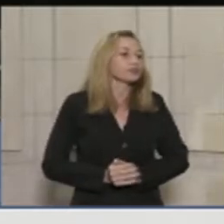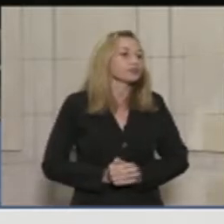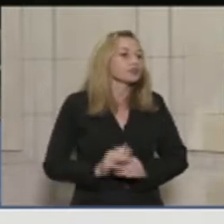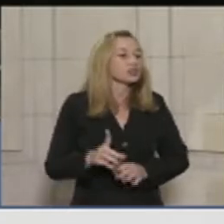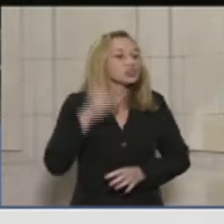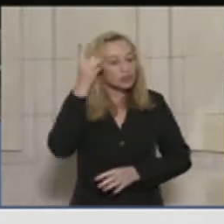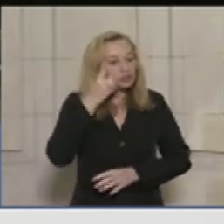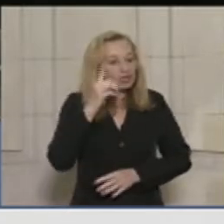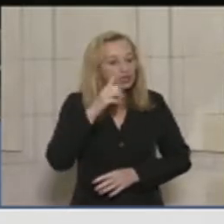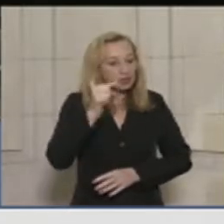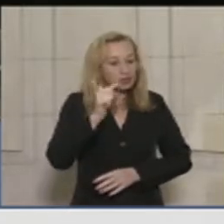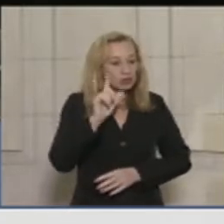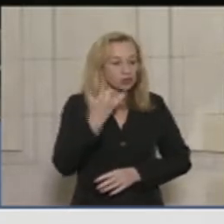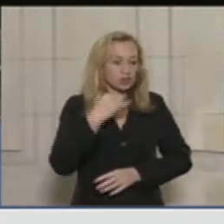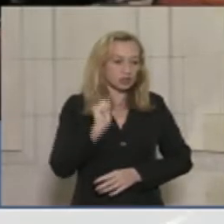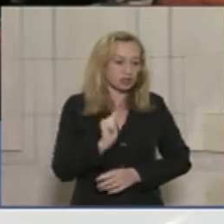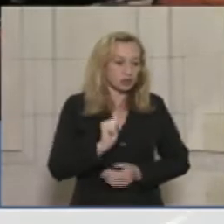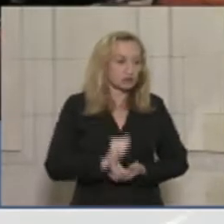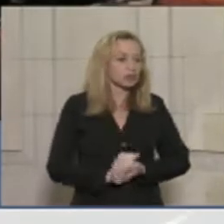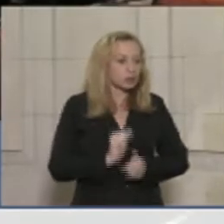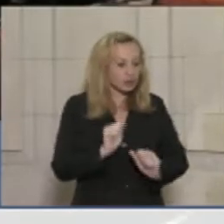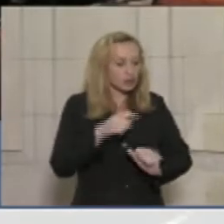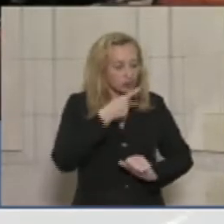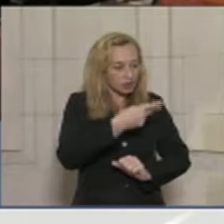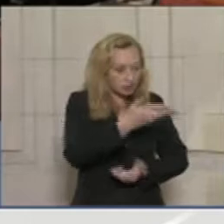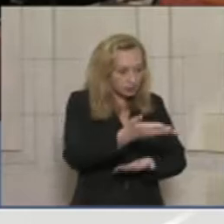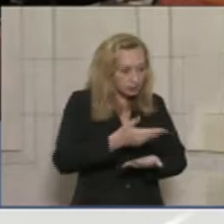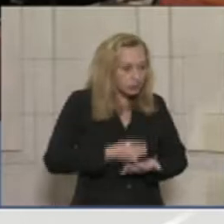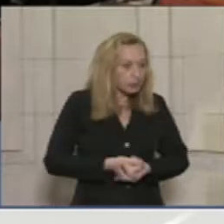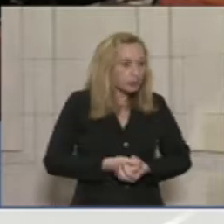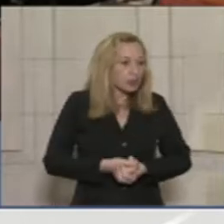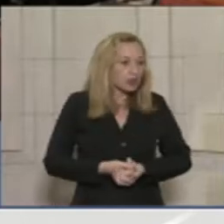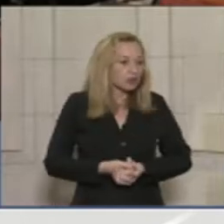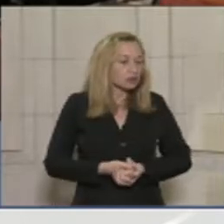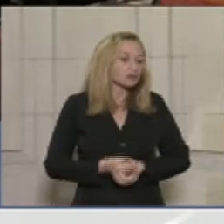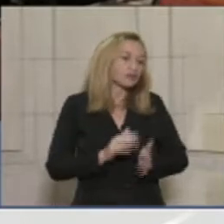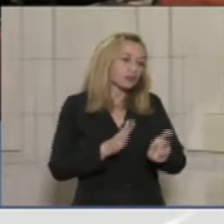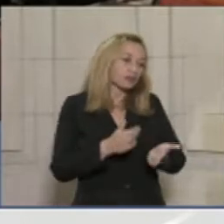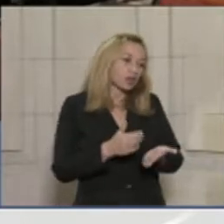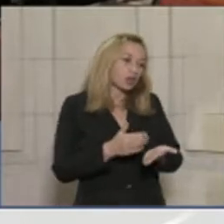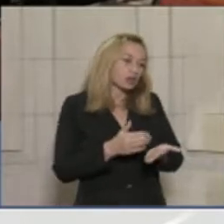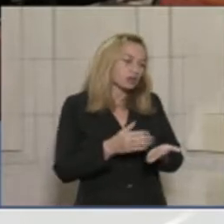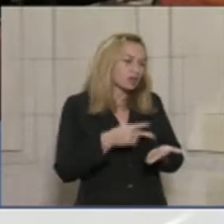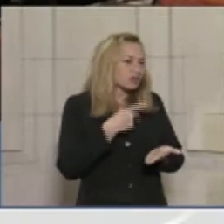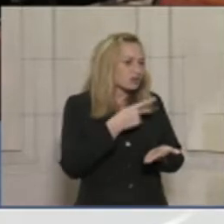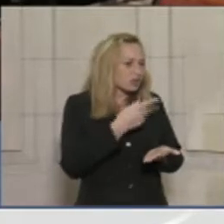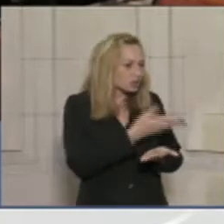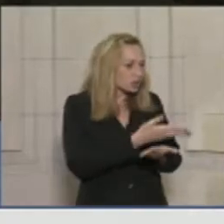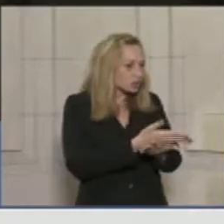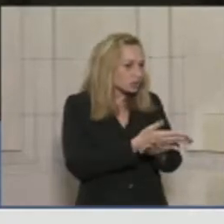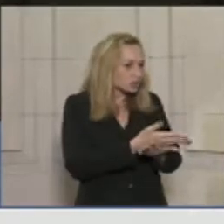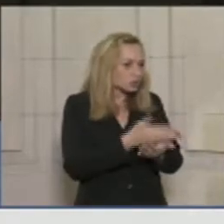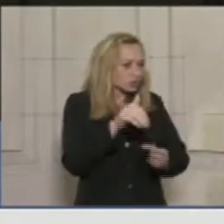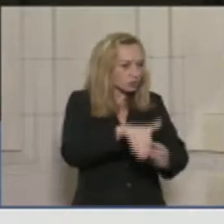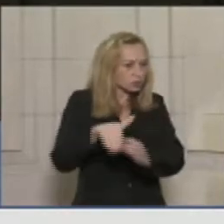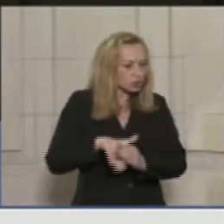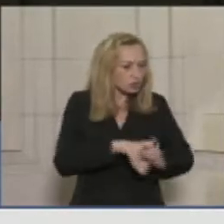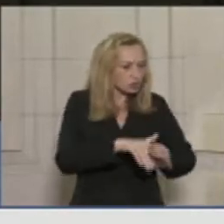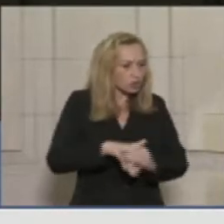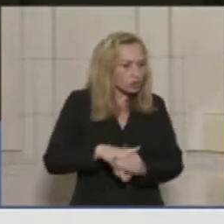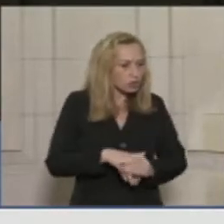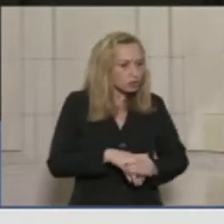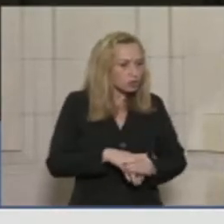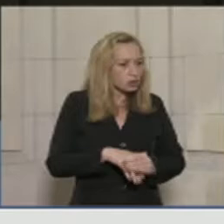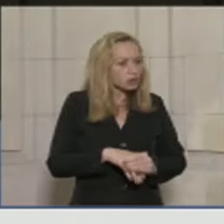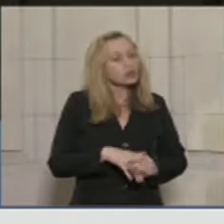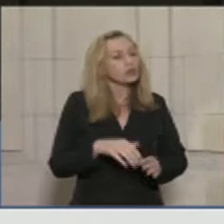Deputada Lucinha, pode falar do microfone. Não, Jair, é bem simples, Jair. Enquanto estava fazendo o levantamento ali dos votos, Vossa Excelência